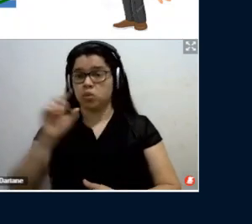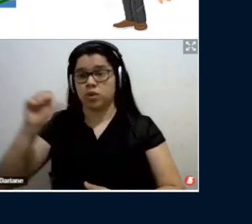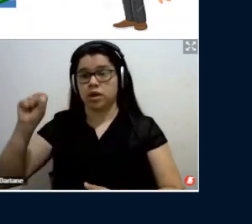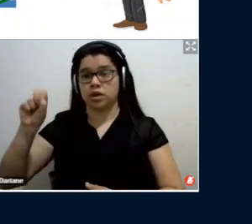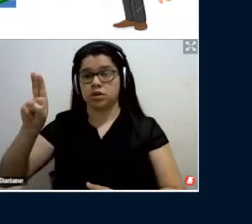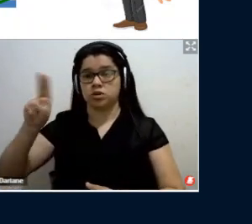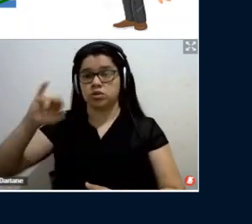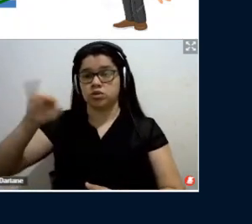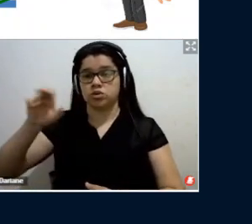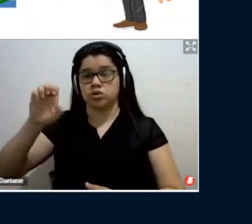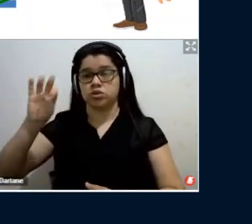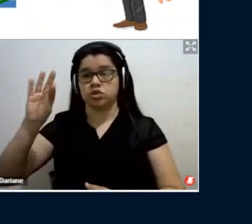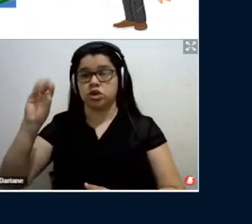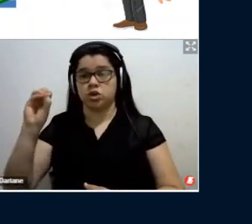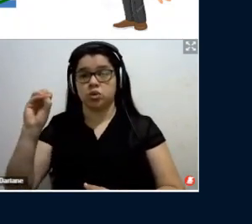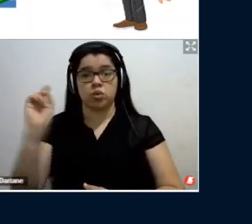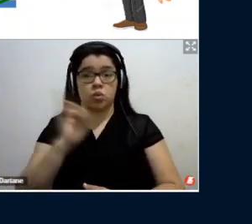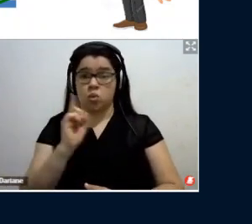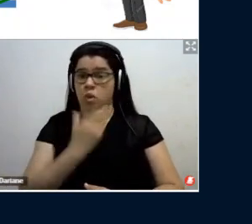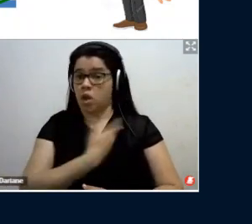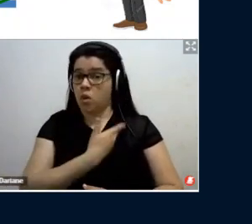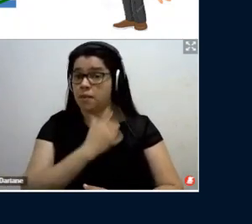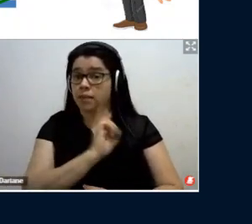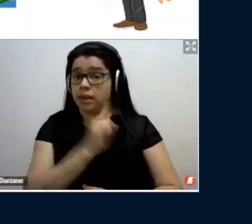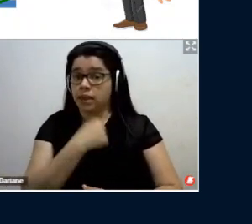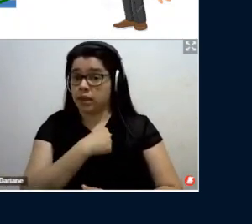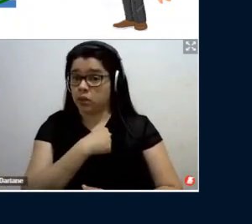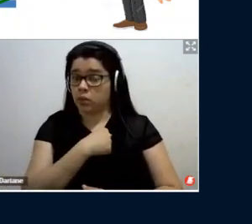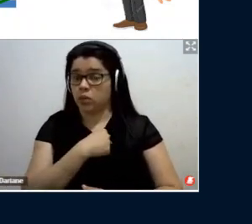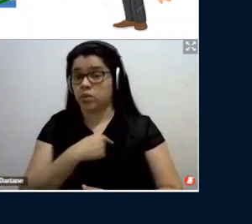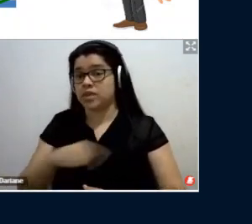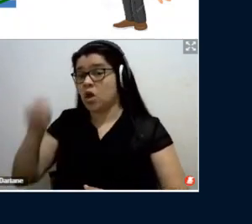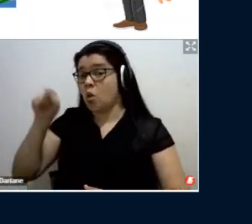É o sujeito, é o bom rapaz.